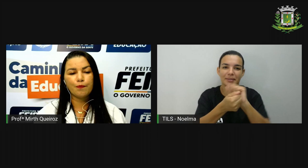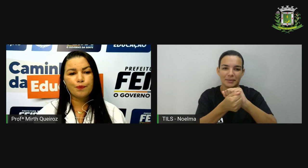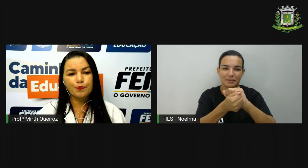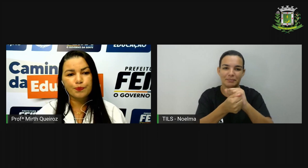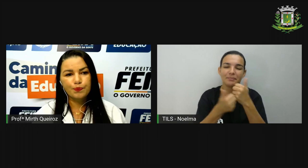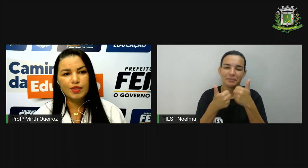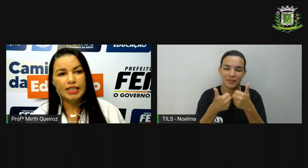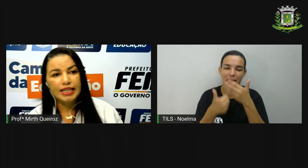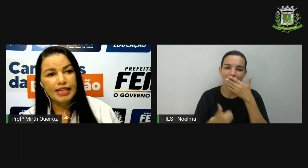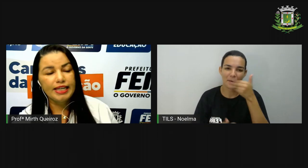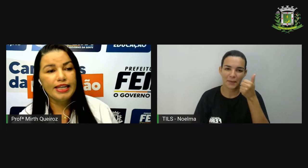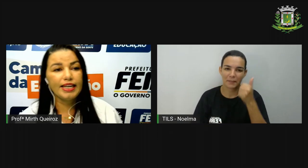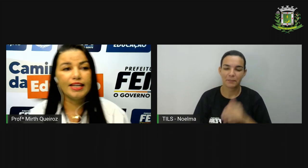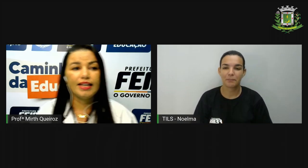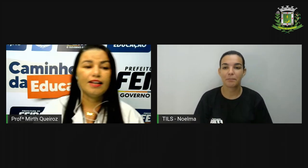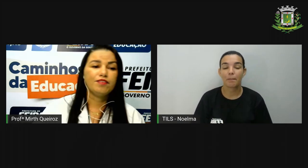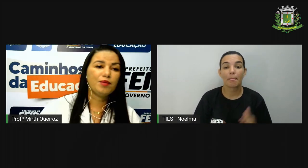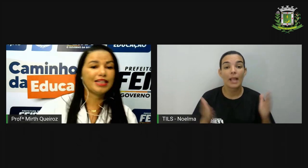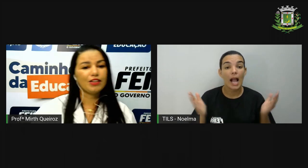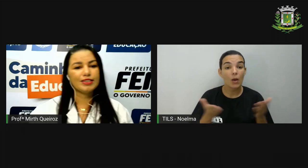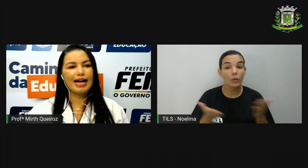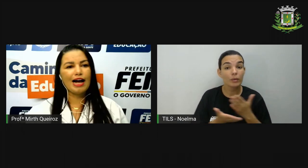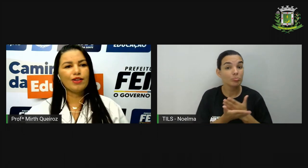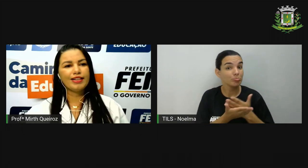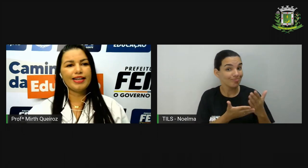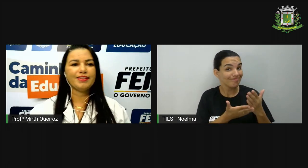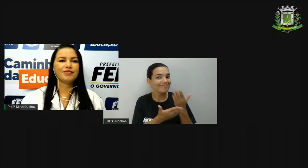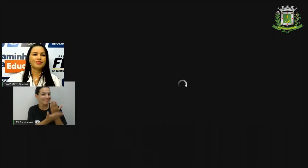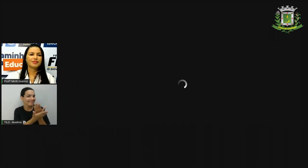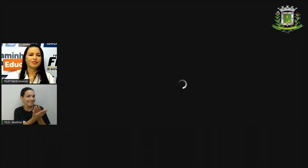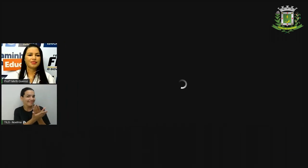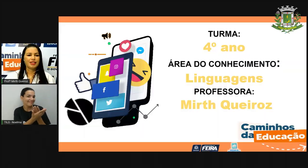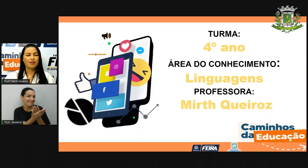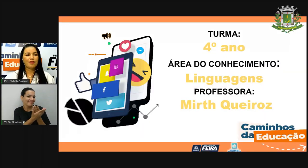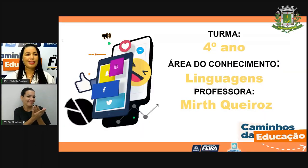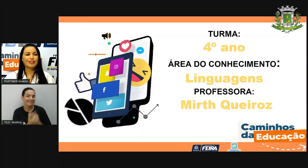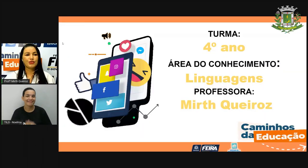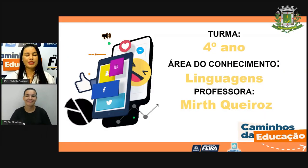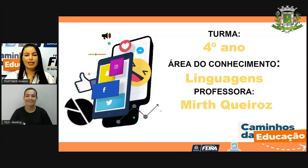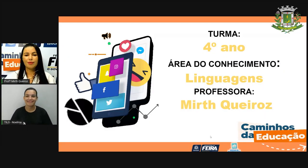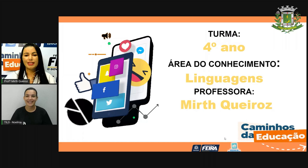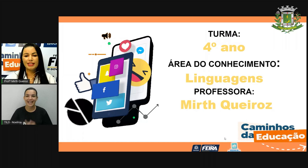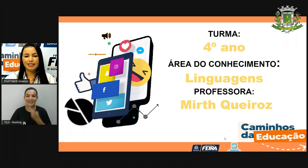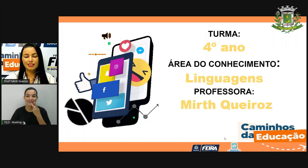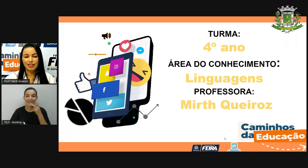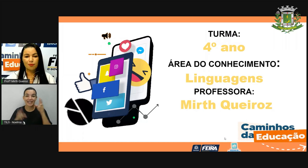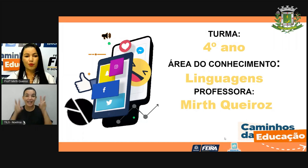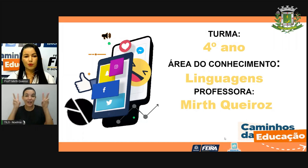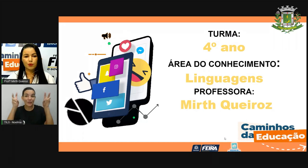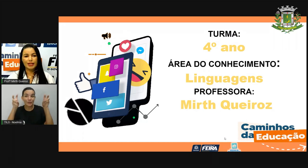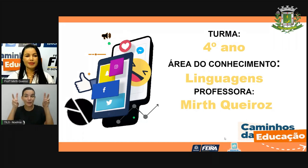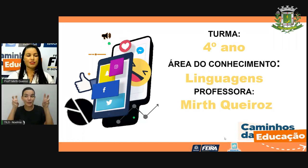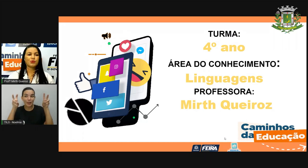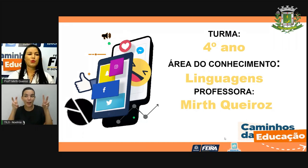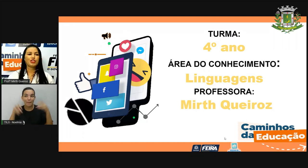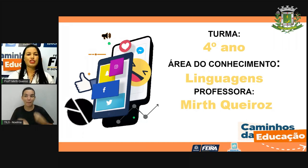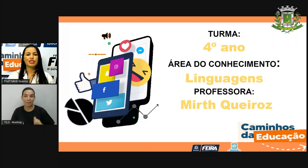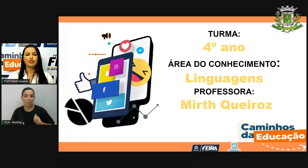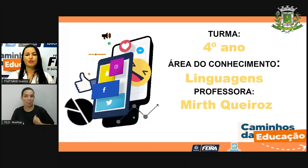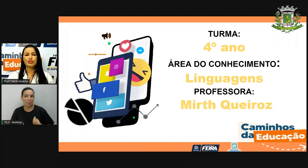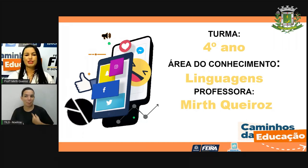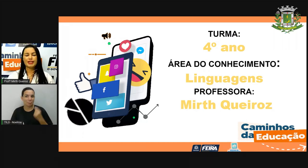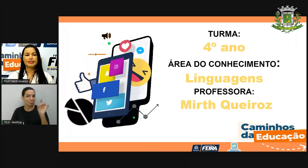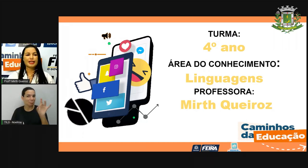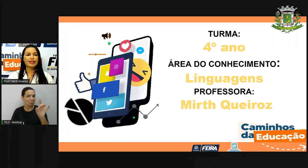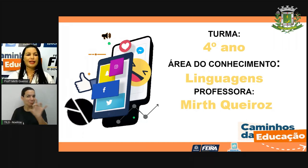certo? E vamos à nossa aula, né? Falar de um tema aí que está muito presente no cotidiano